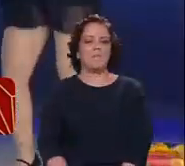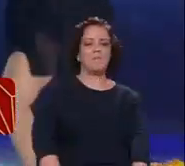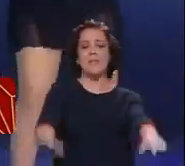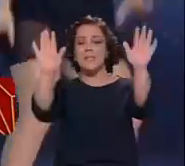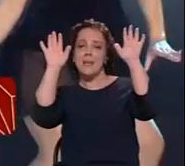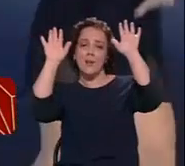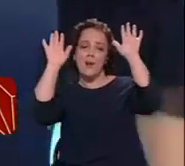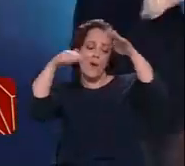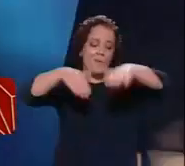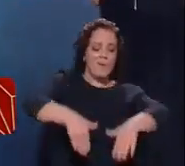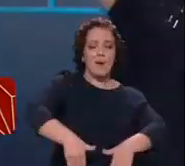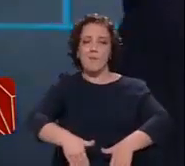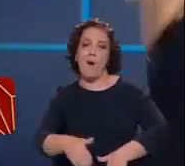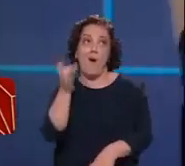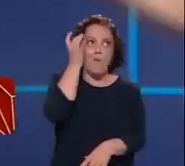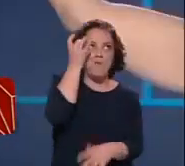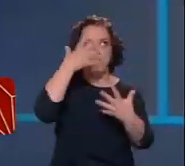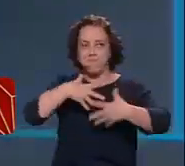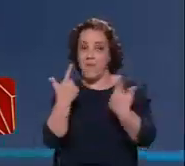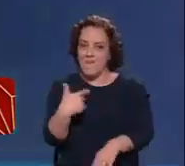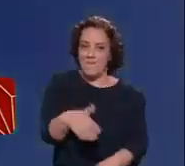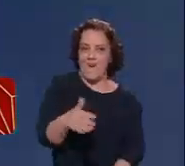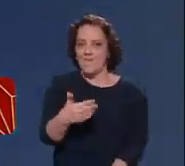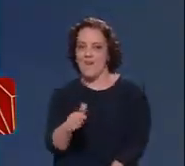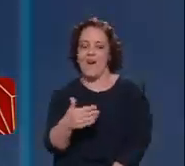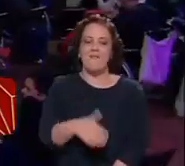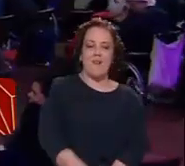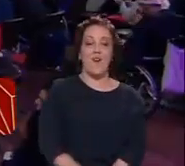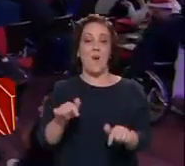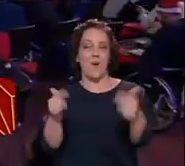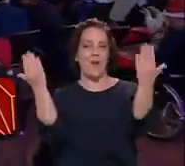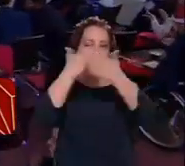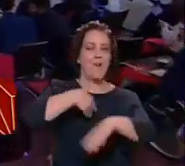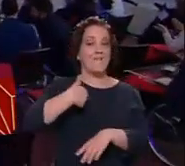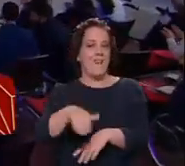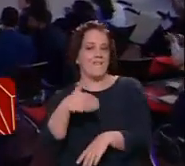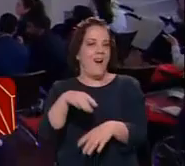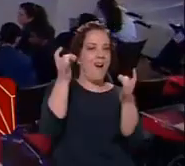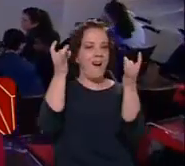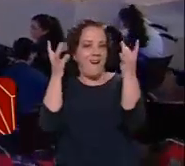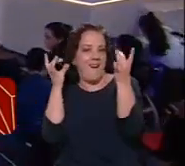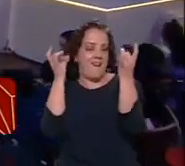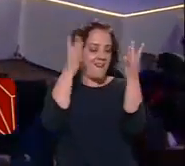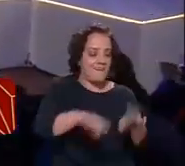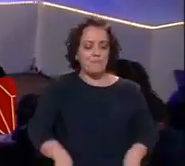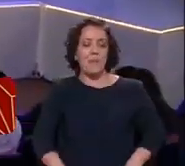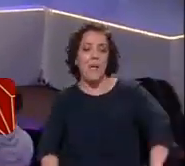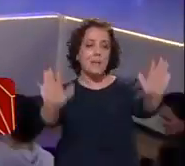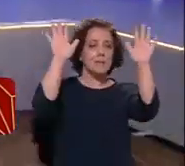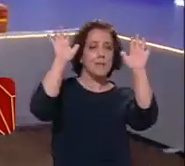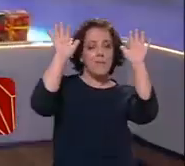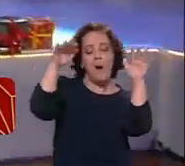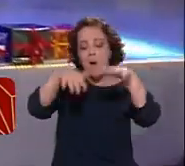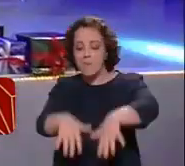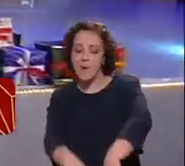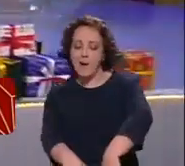cima, em baixo vai haver cambalacho. Ai, esta noite vai haver cambalacho. Em cima, em